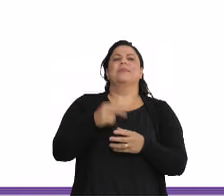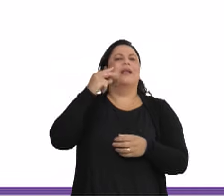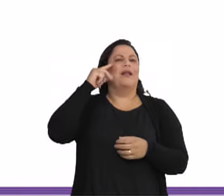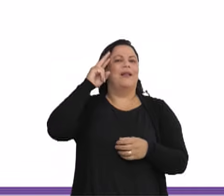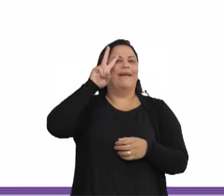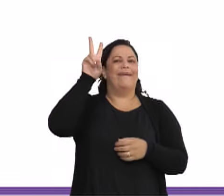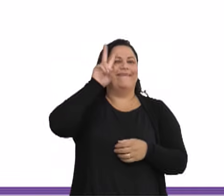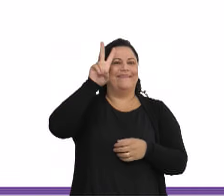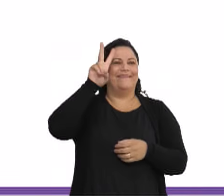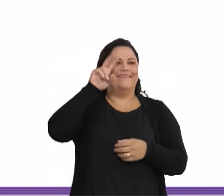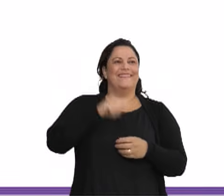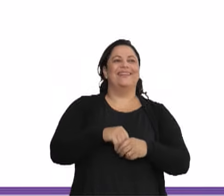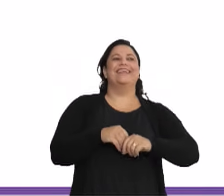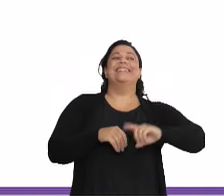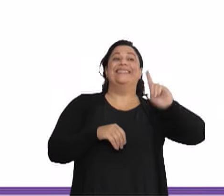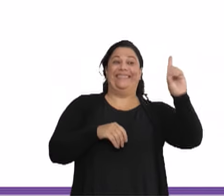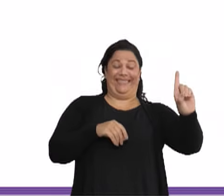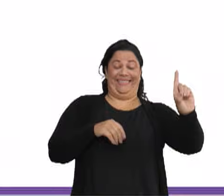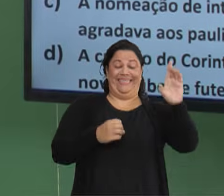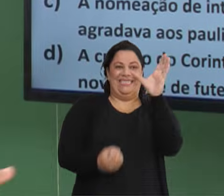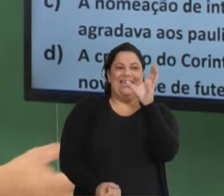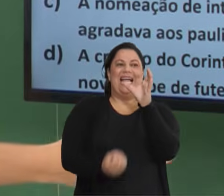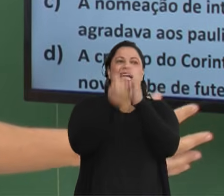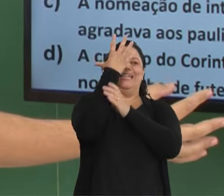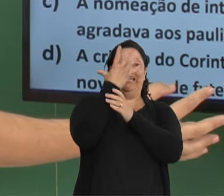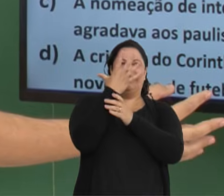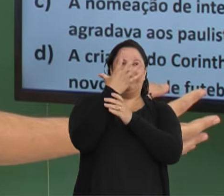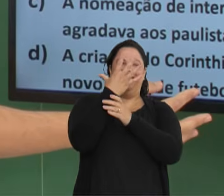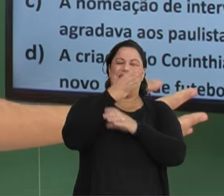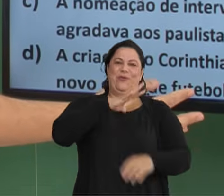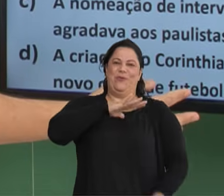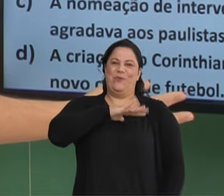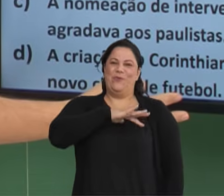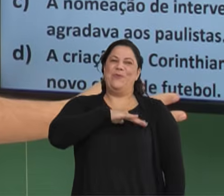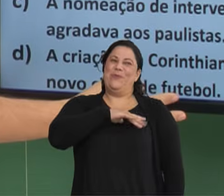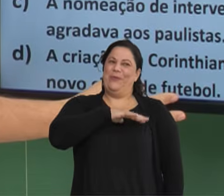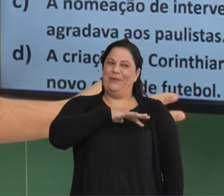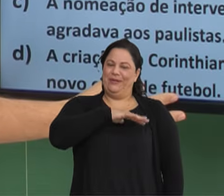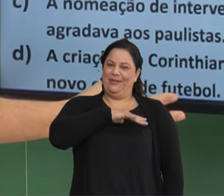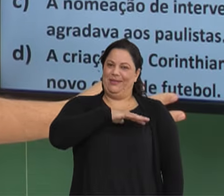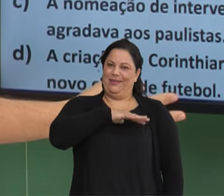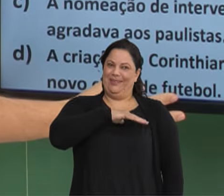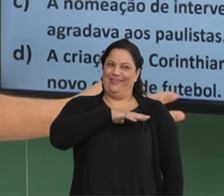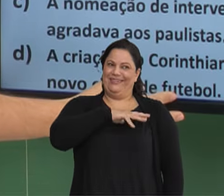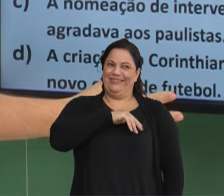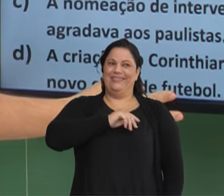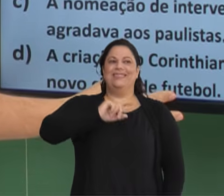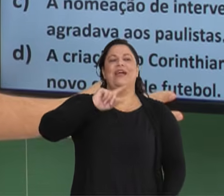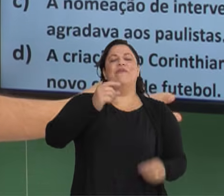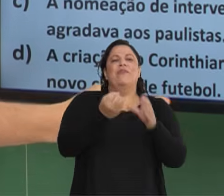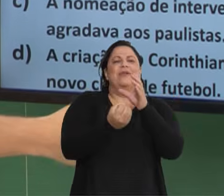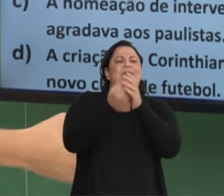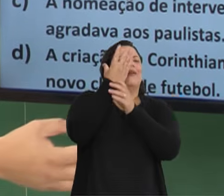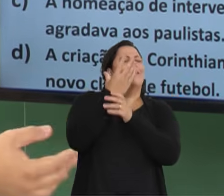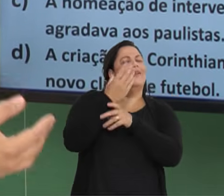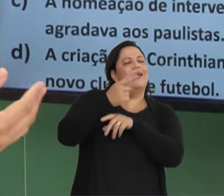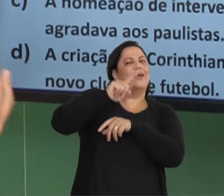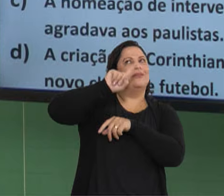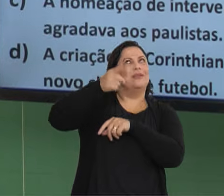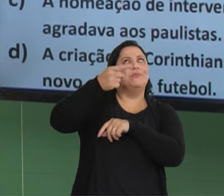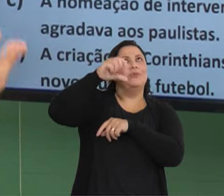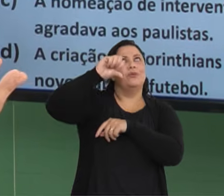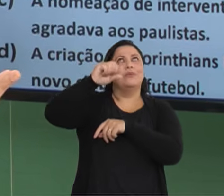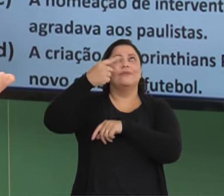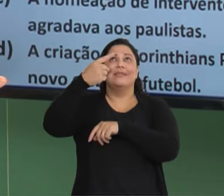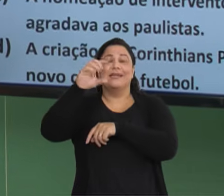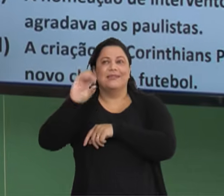novo clube de futebol. Essa não é, porque o Corinthians Paulista foi criado em 1910. E outra, São Paulo não vai arrumar